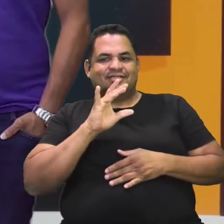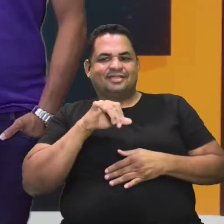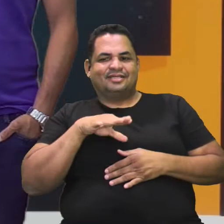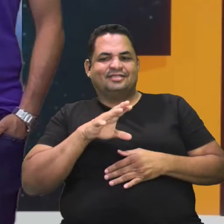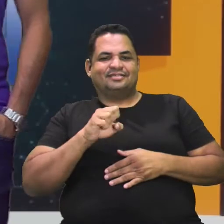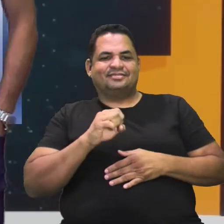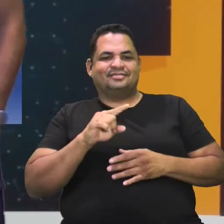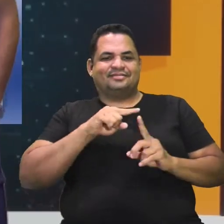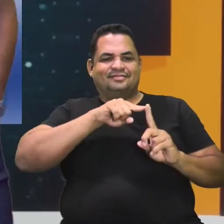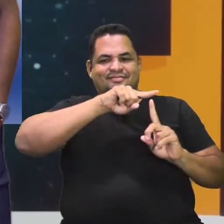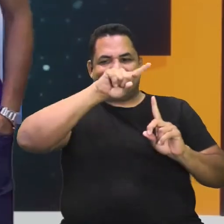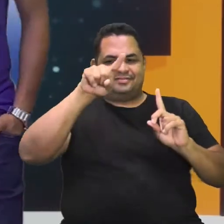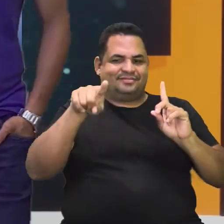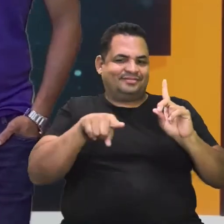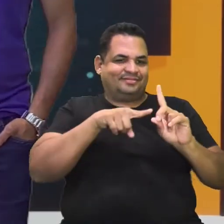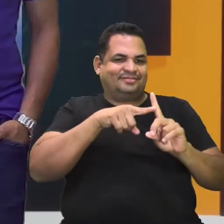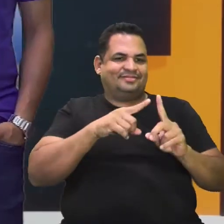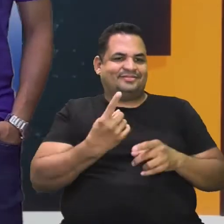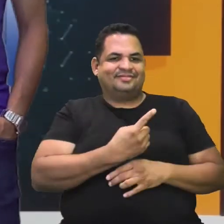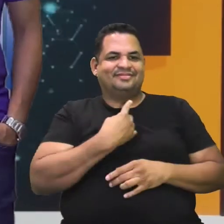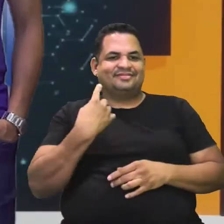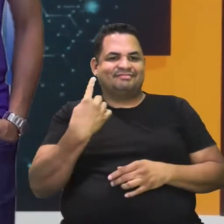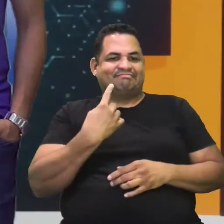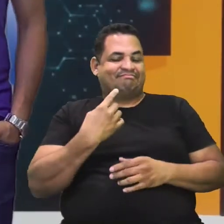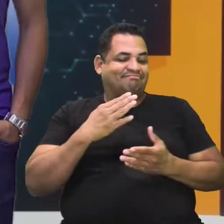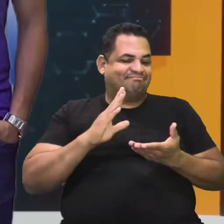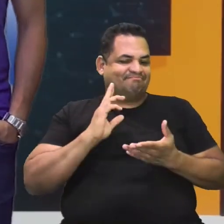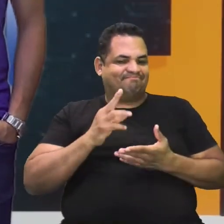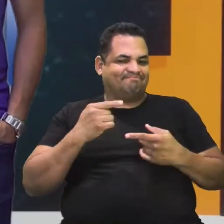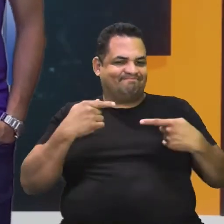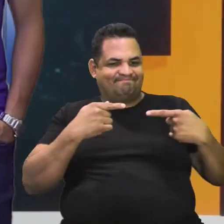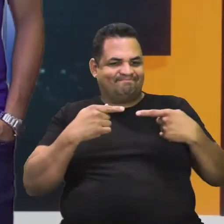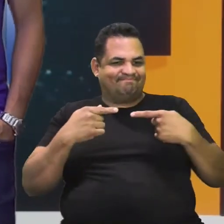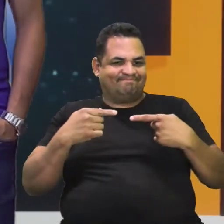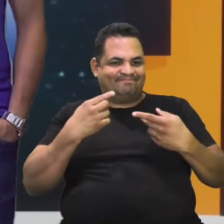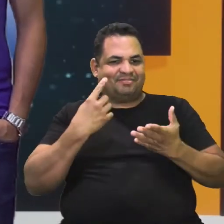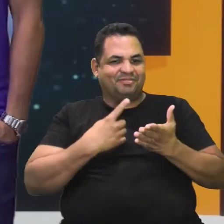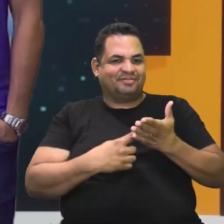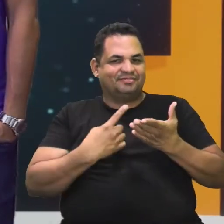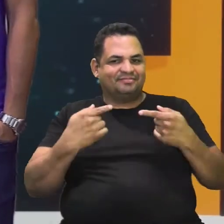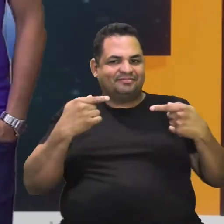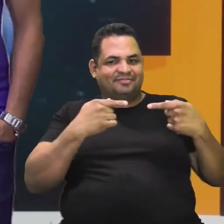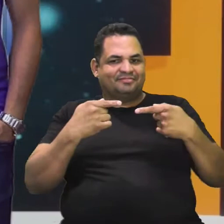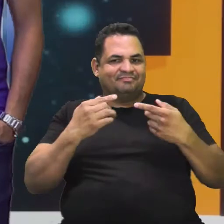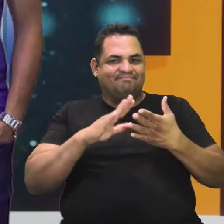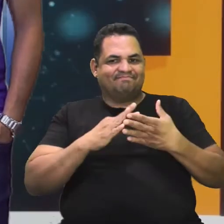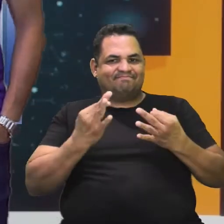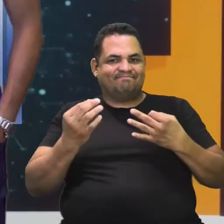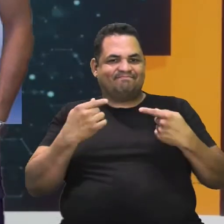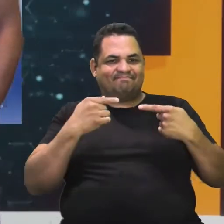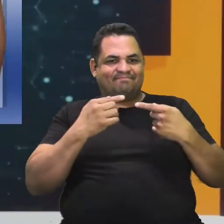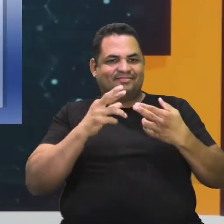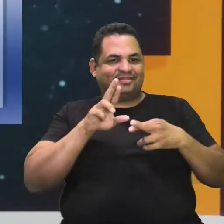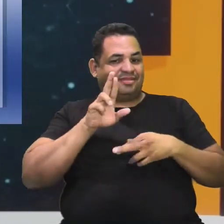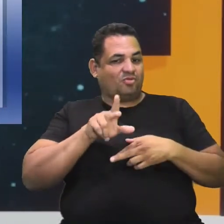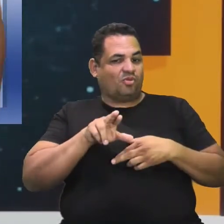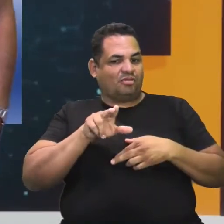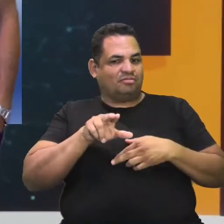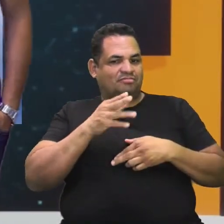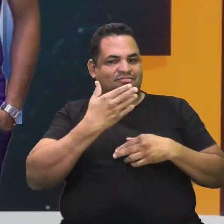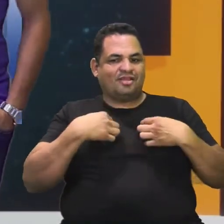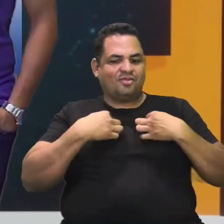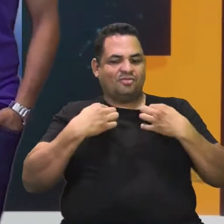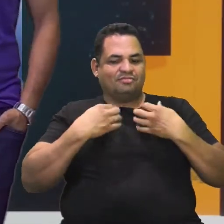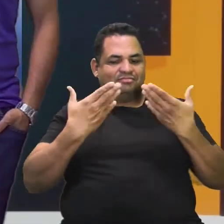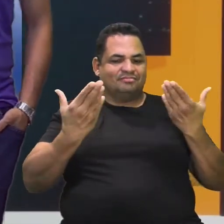na circunferência. Aqui nós estamos sempre combinados, né? Tipo, às vezes fica meio tom sobre tom, mas... É assim, é coincidência, tá?